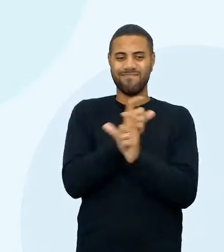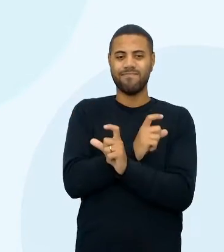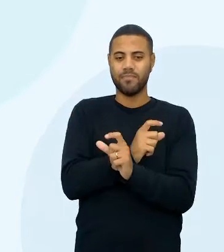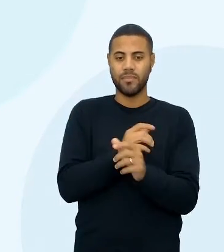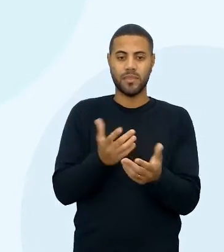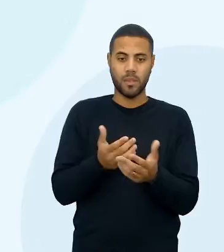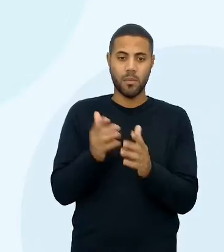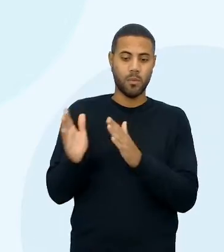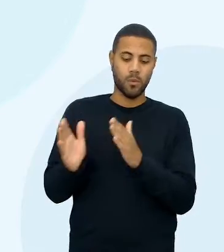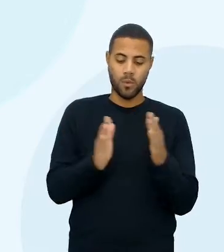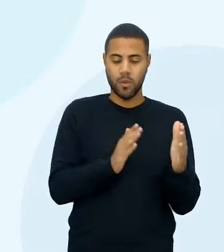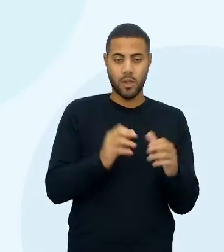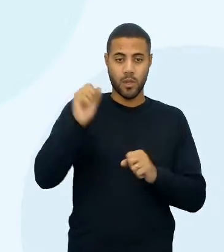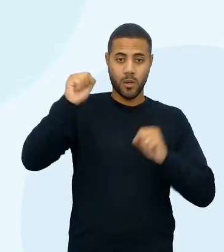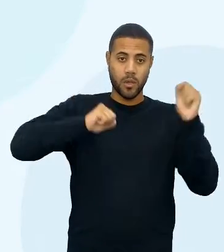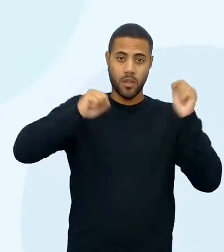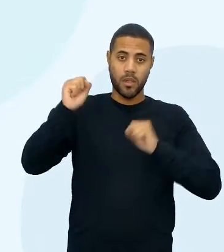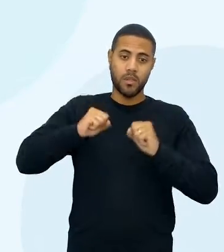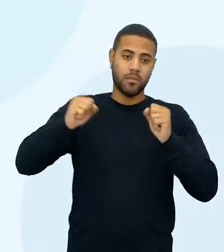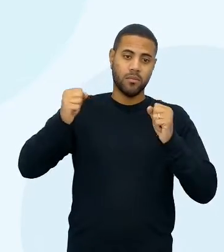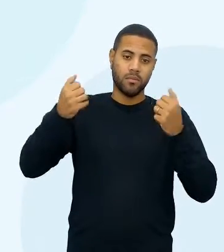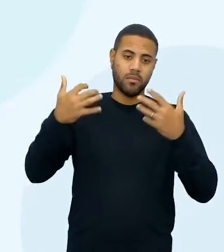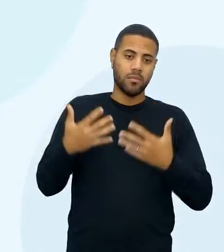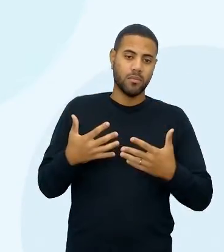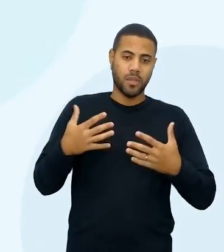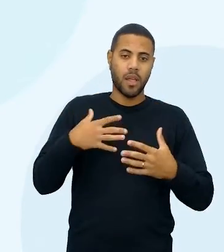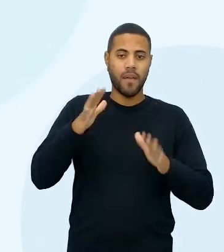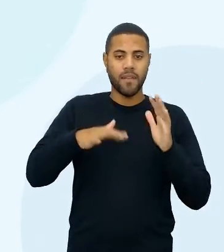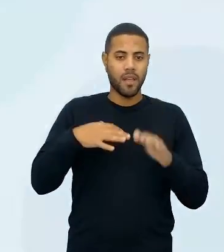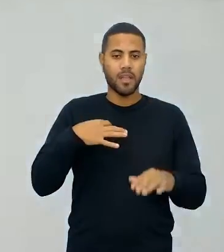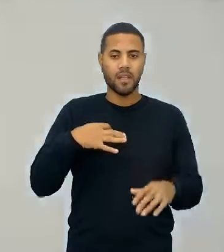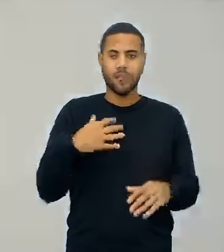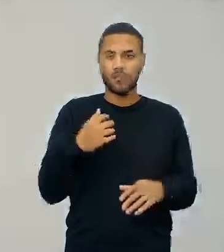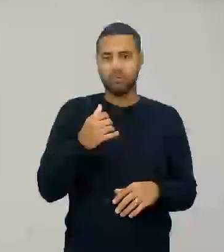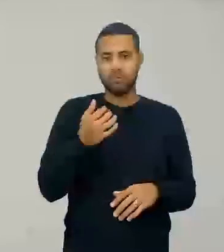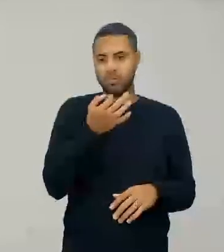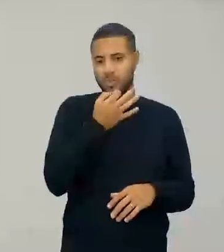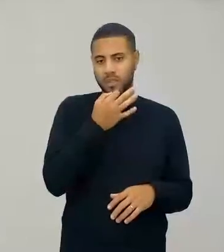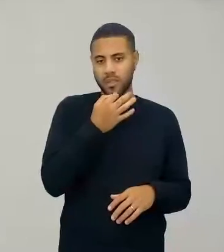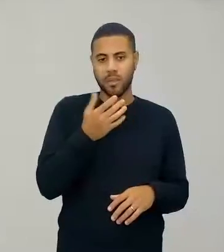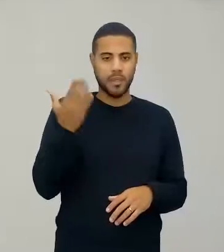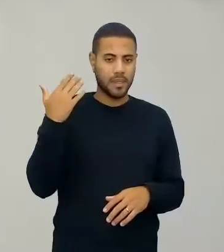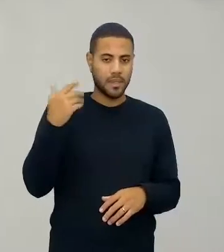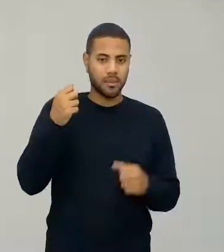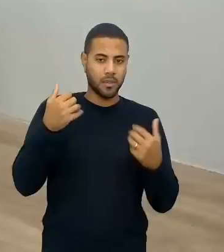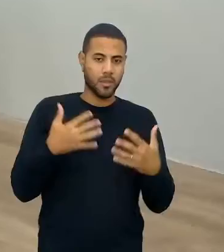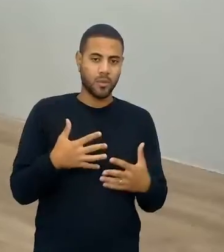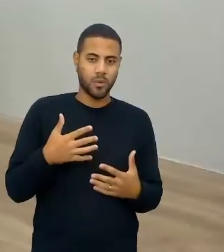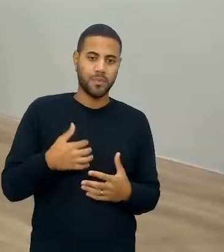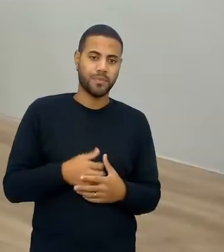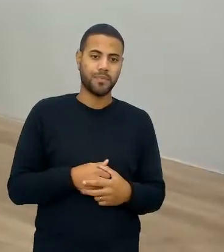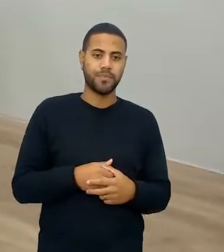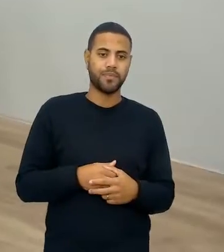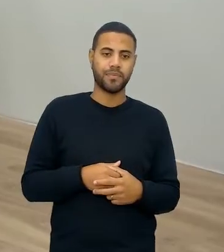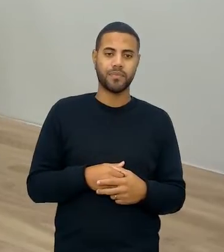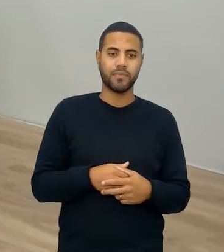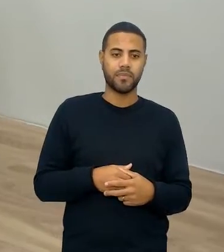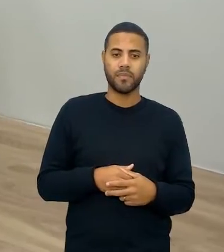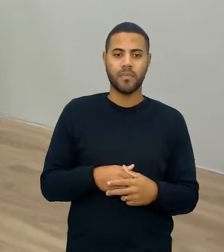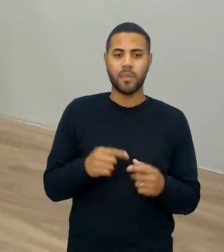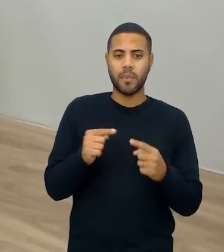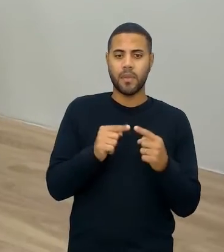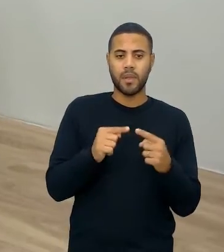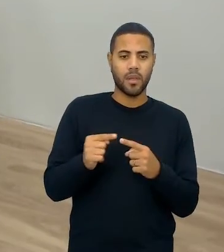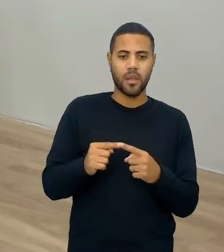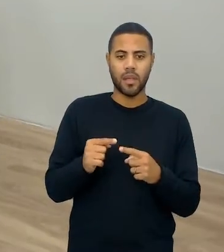processos industriais ali de produção, por exemplo, de uma roupa que a gente estava comentando certo dia, né? Sim. Qual é um padrão